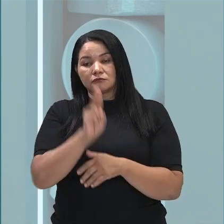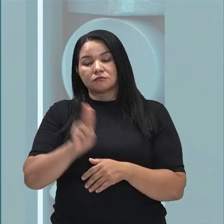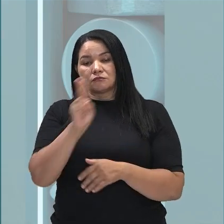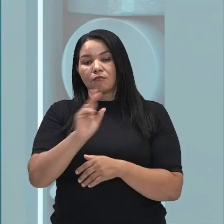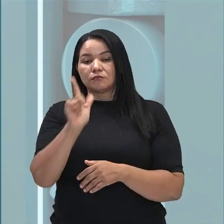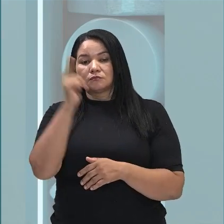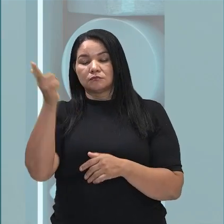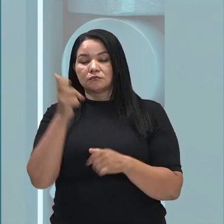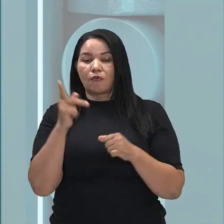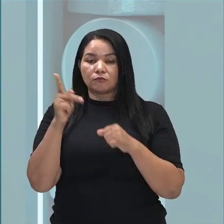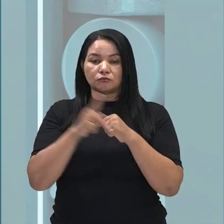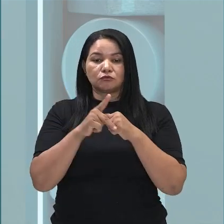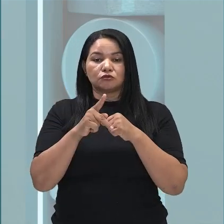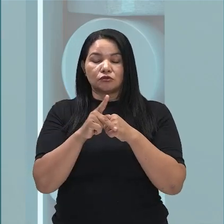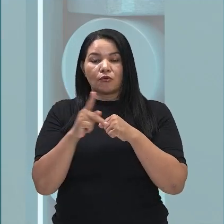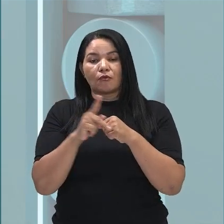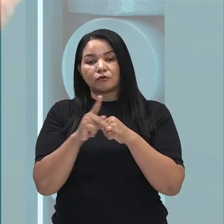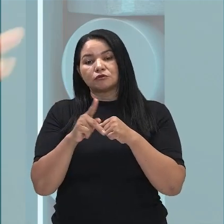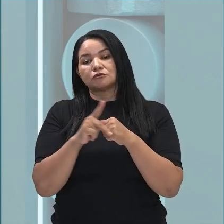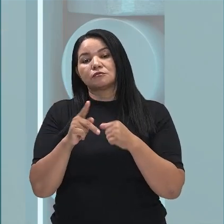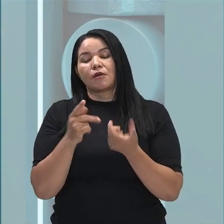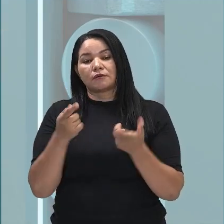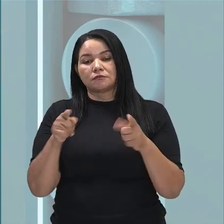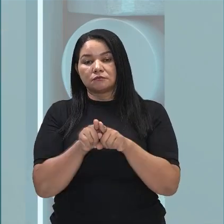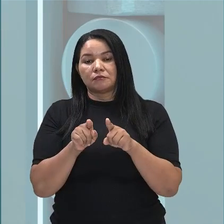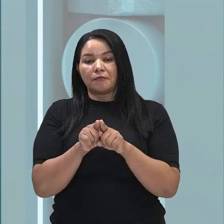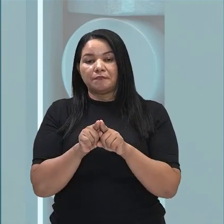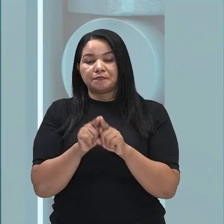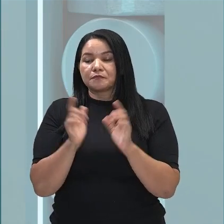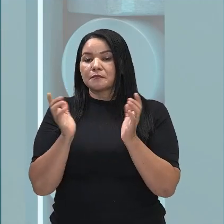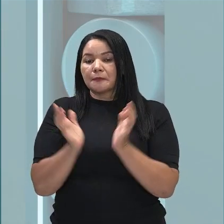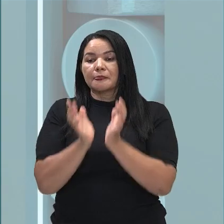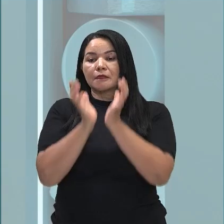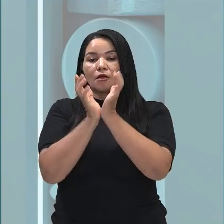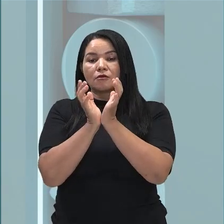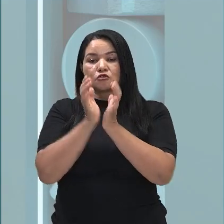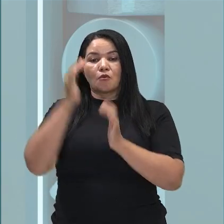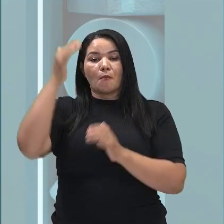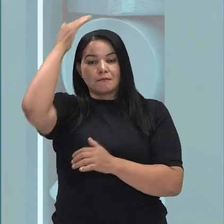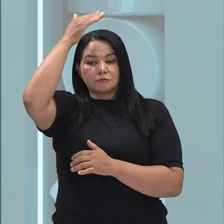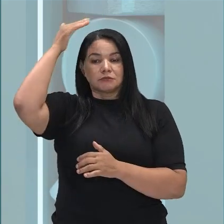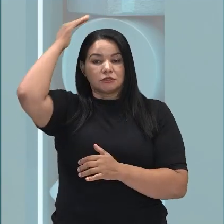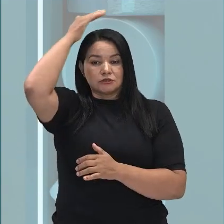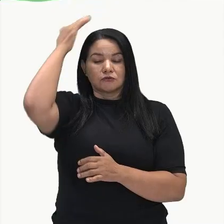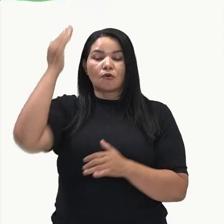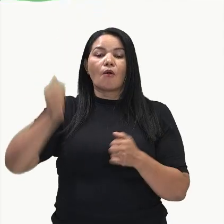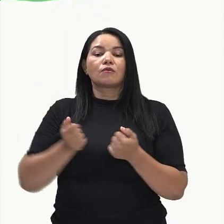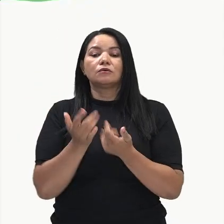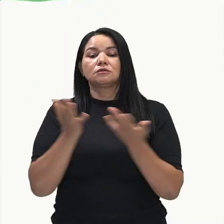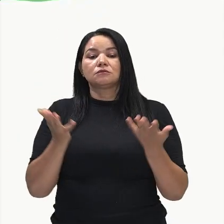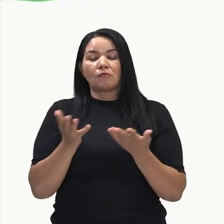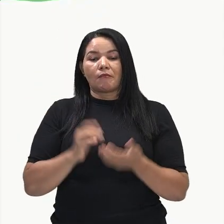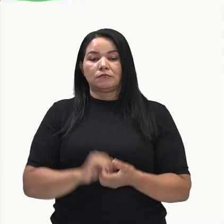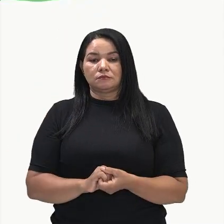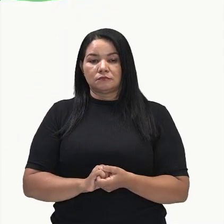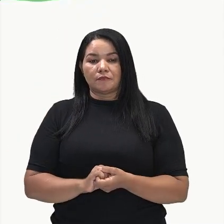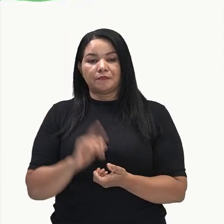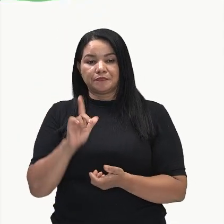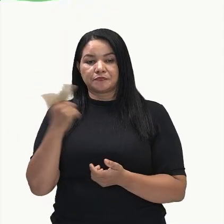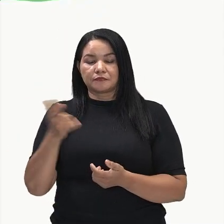Qual? Quando? Quando se celebrou o Mundial de Futebol em México? Percebem? Vamos ao próximo